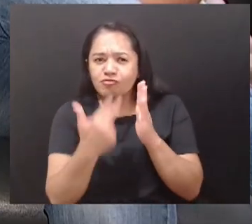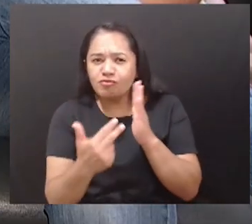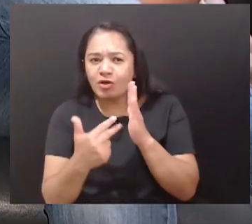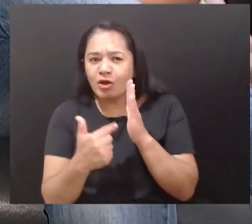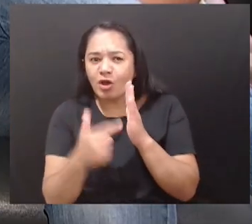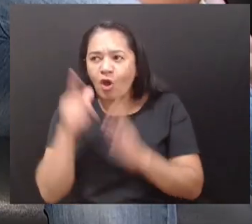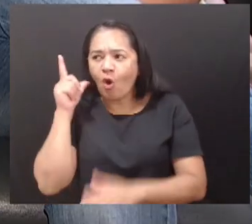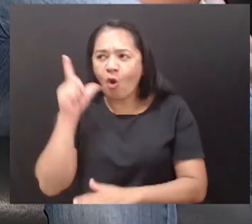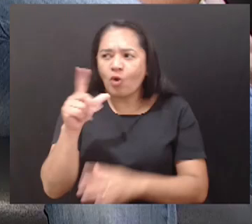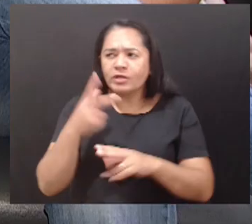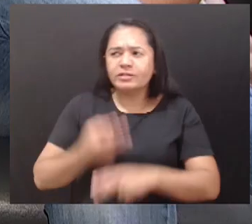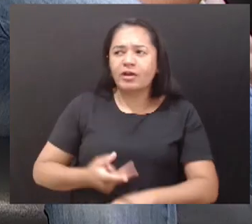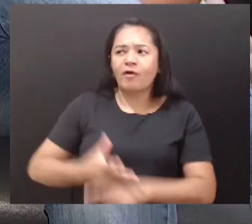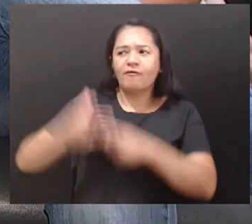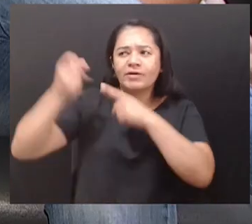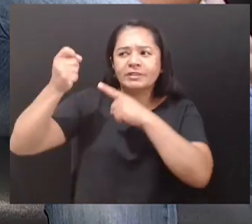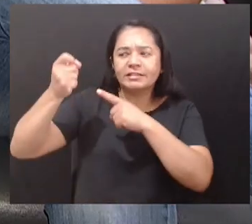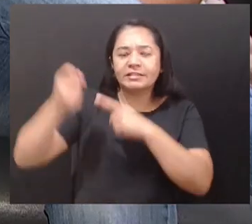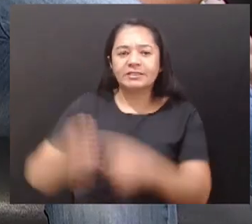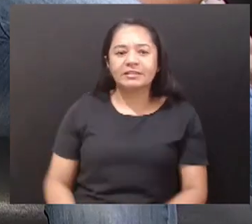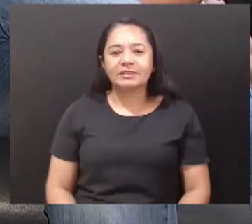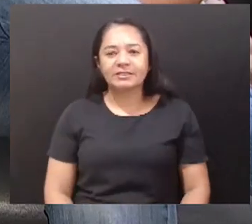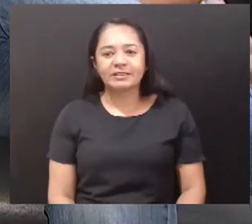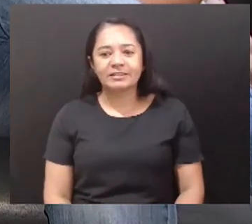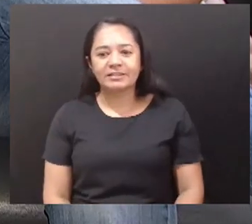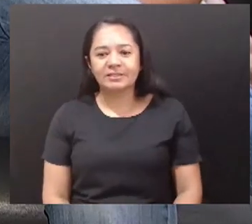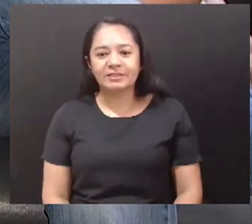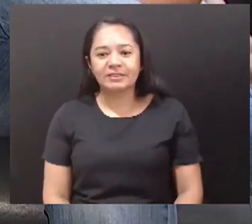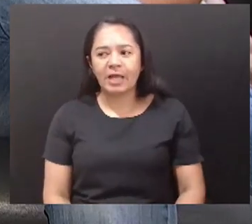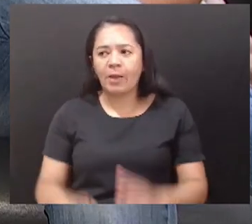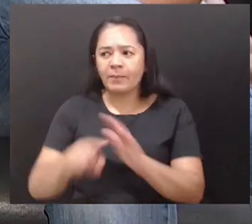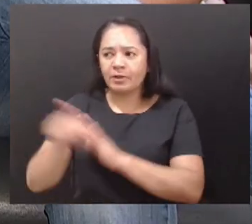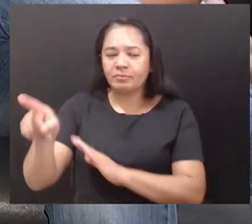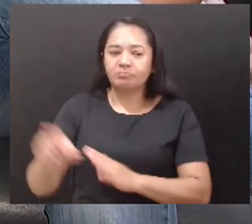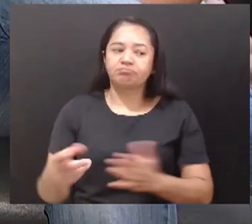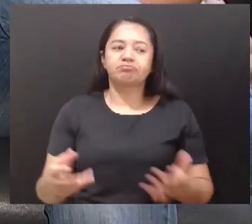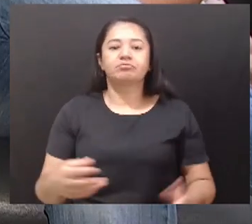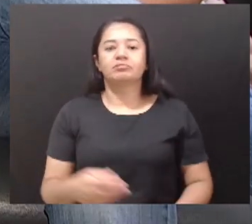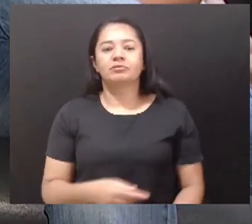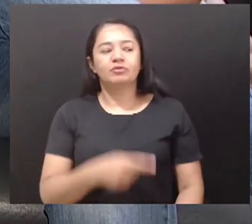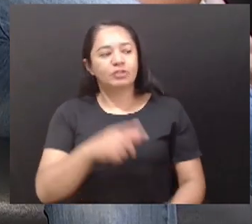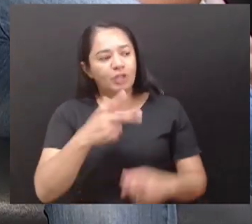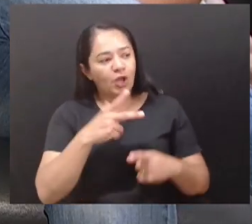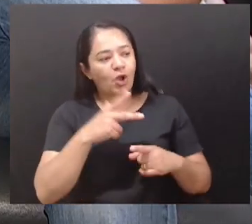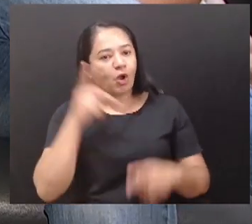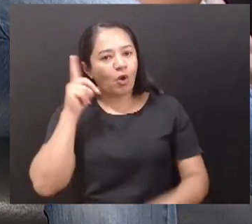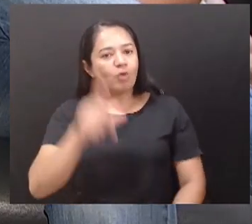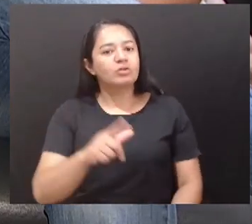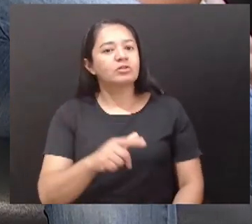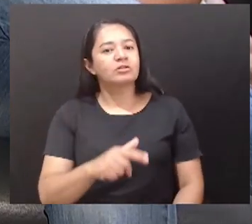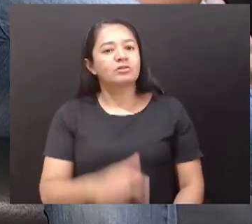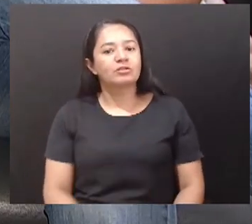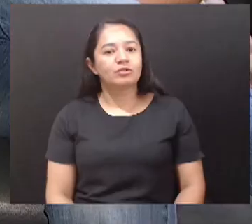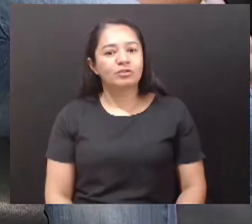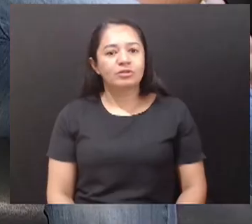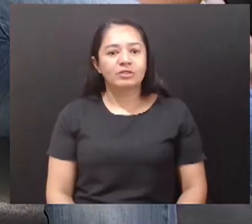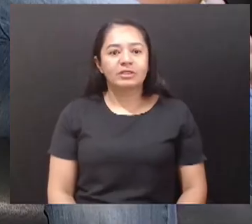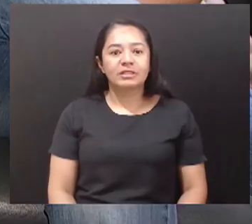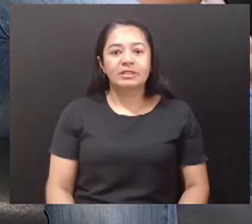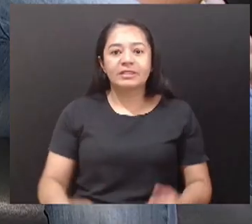campeão? As meninas que trabalhavam falaram, pô, se você conseguir fazer esse Homem-Aranha aí, que era o rosto do Homem-Aranha na cabeça,